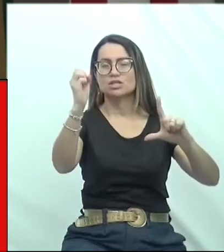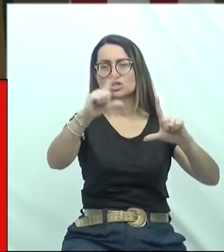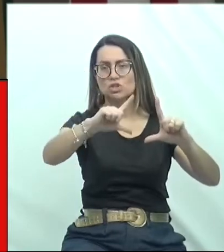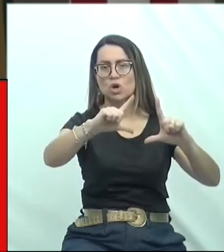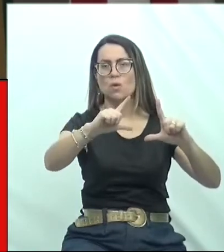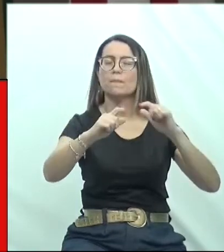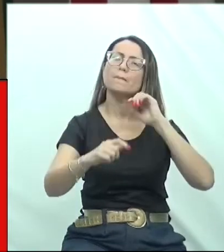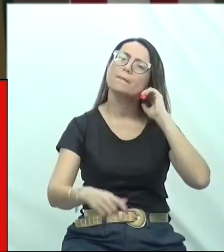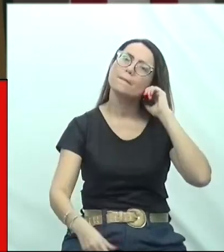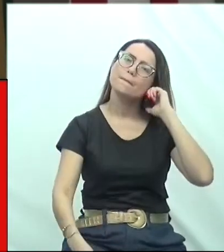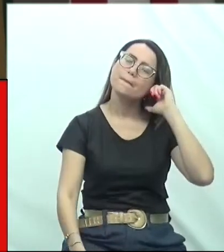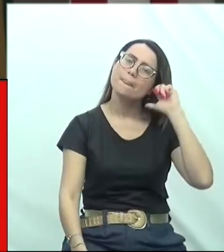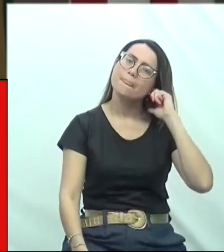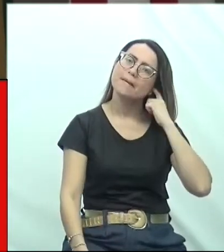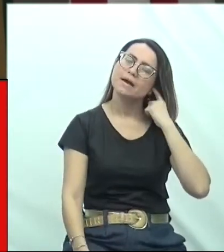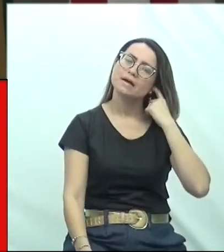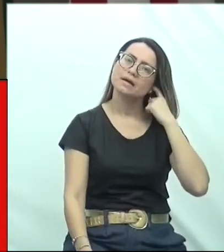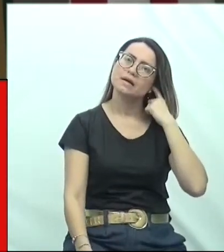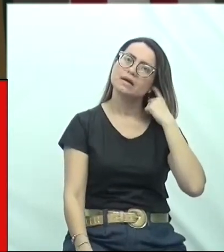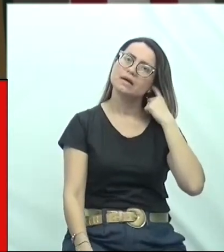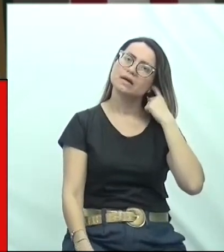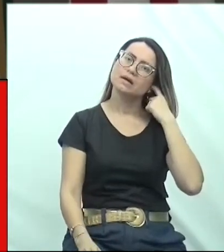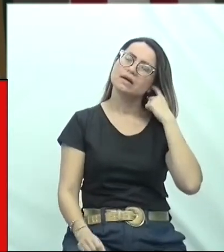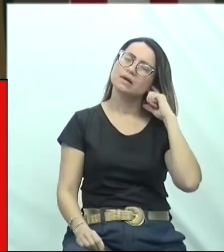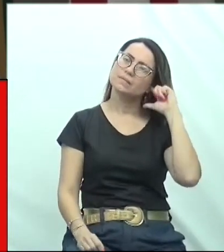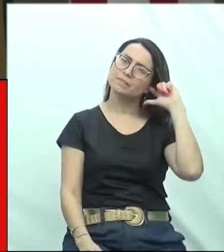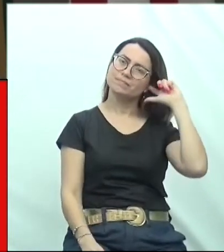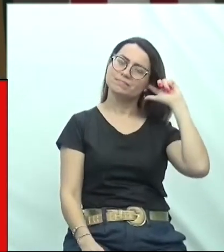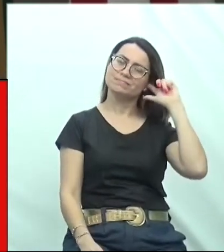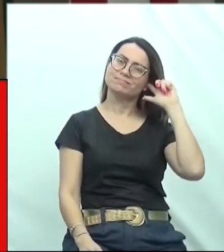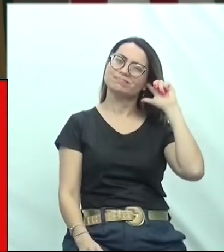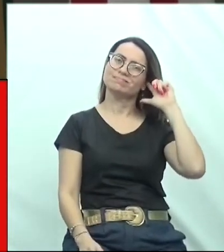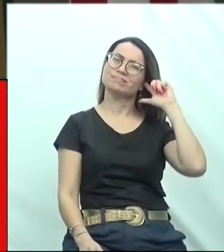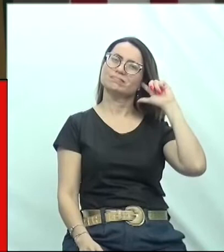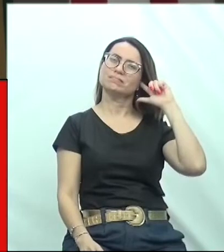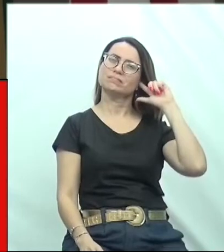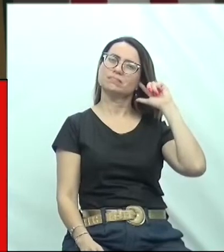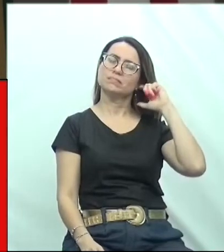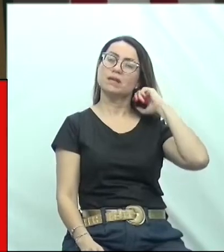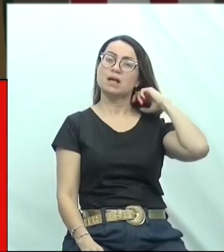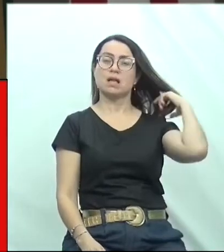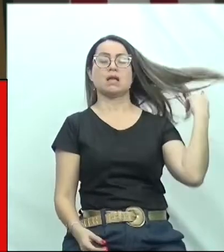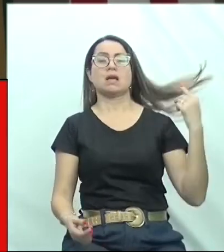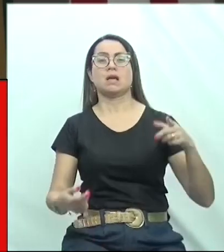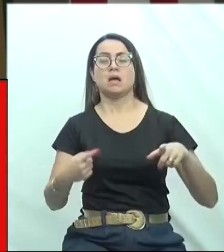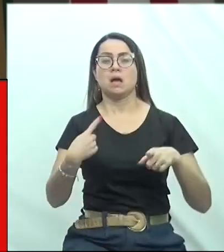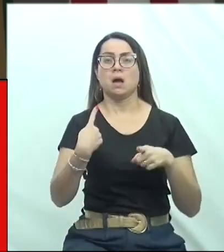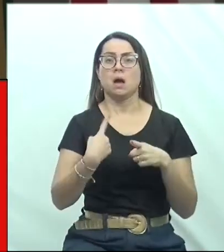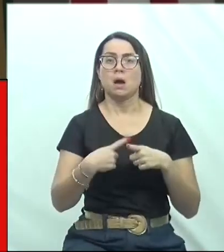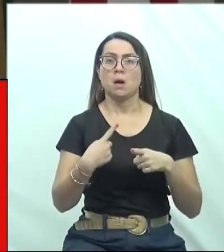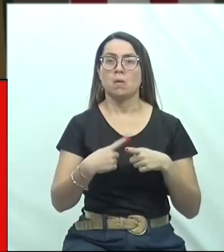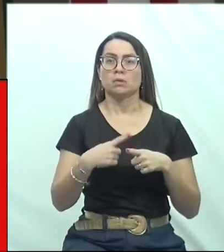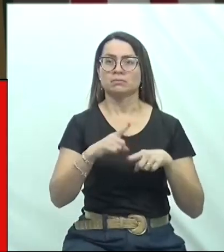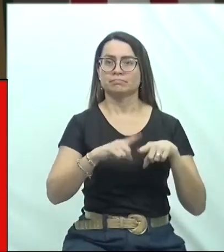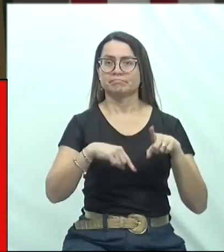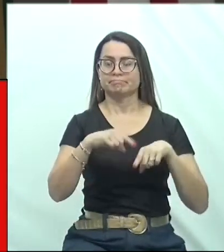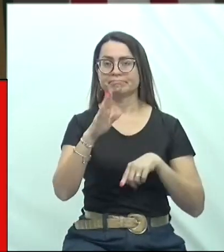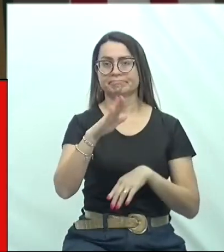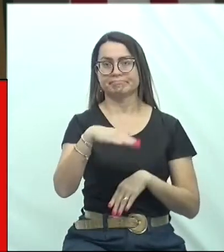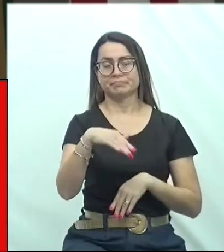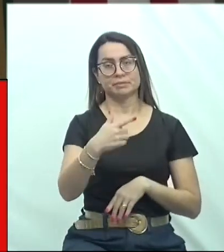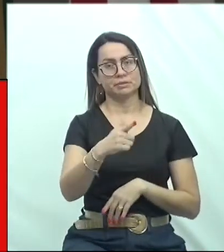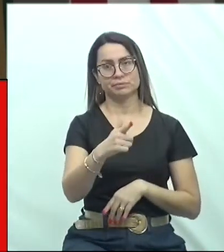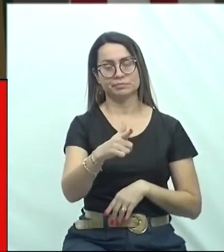parte de estrutura, porque elas não são os equipamentos baratos, como a gente está vendo que o furto na nossa região